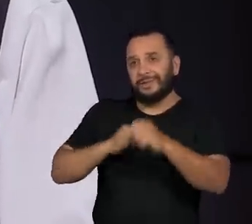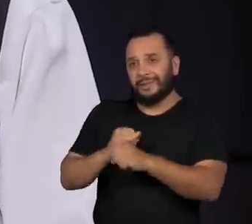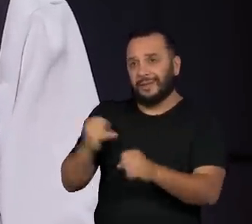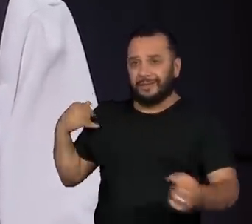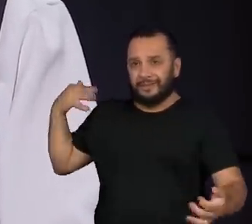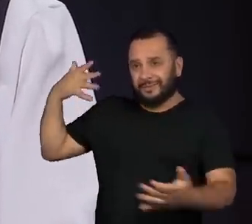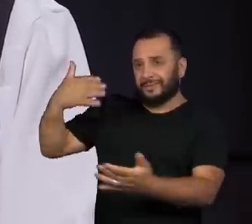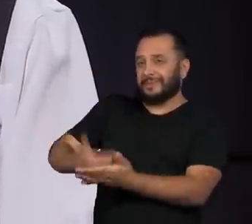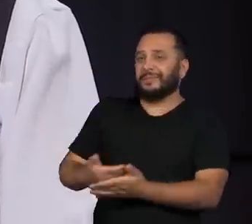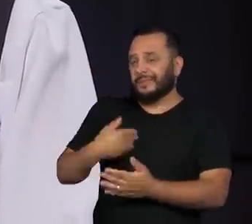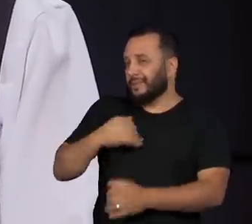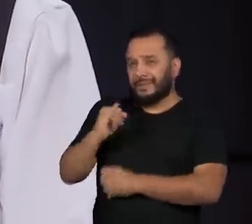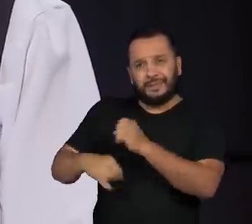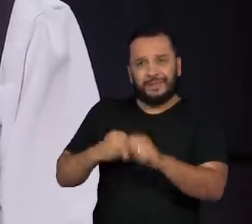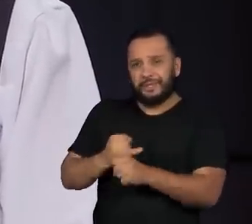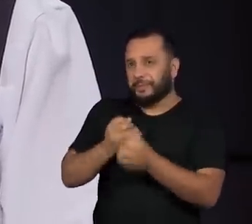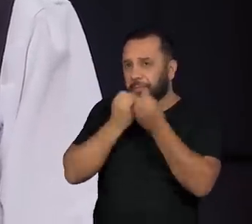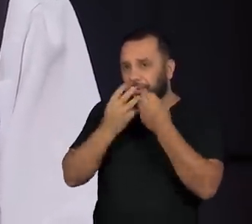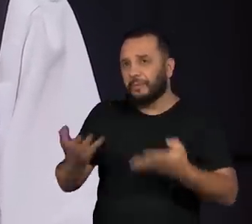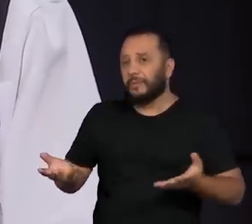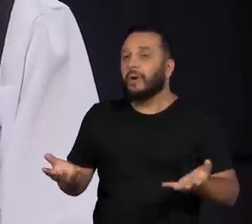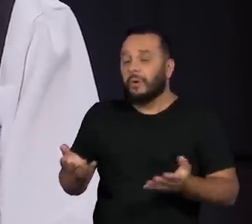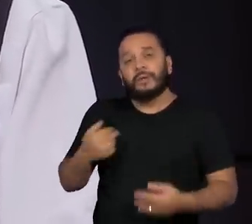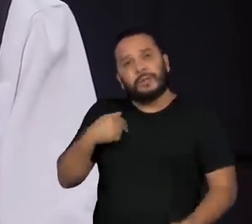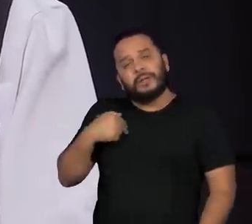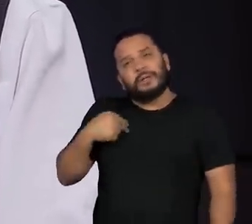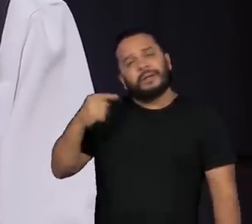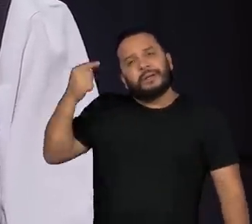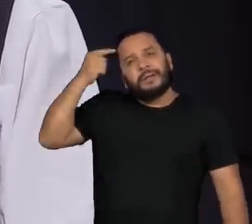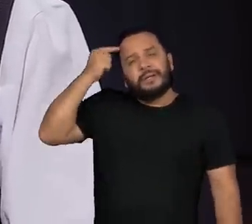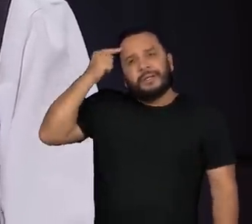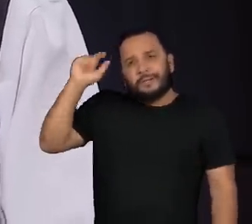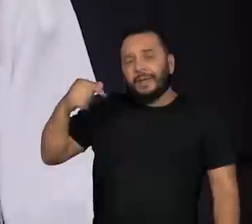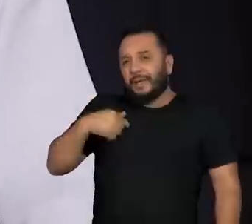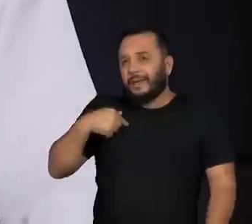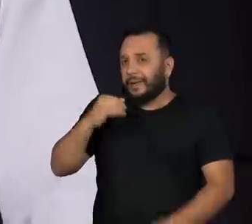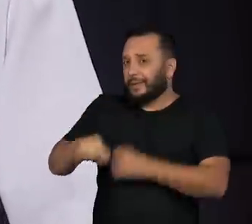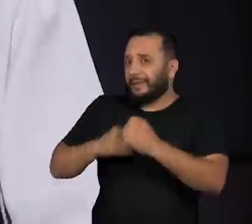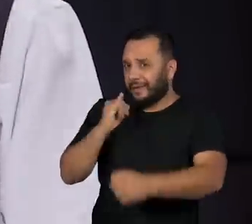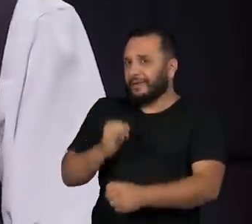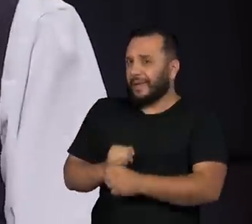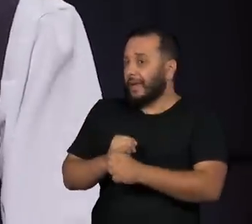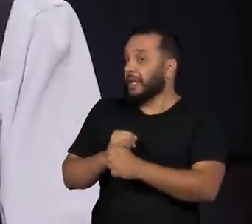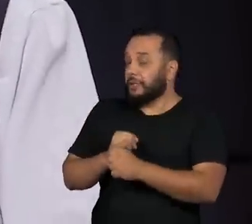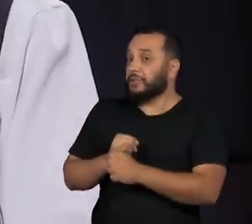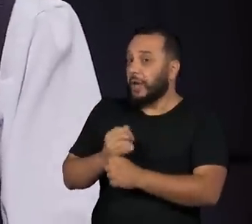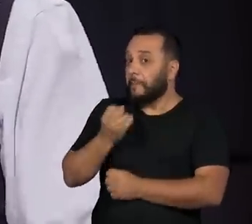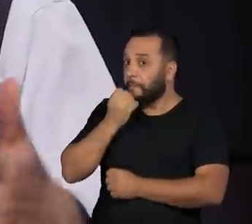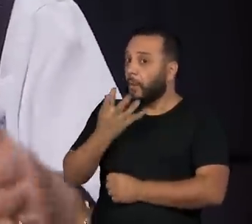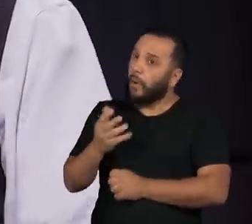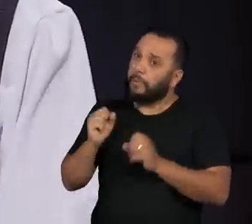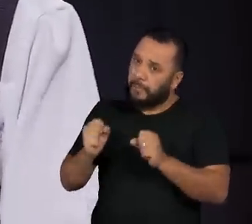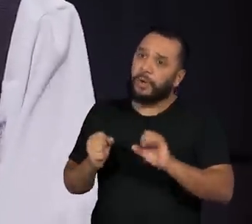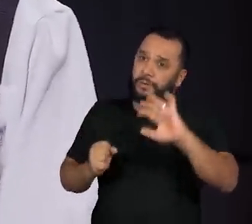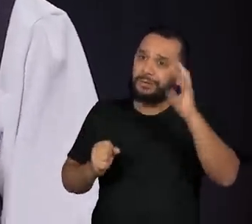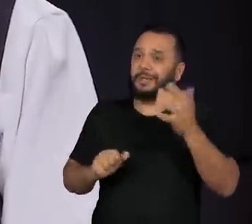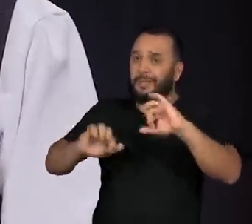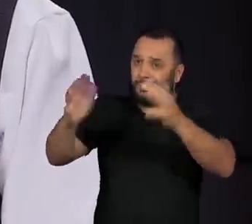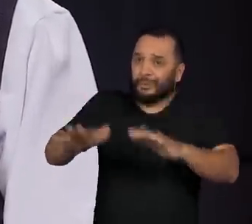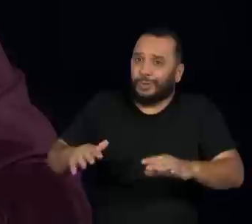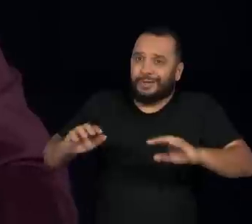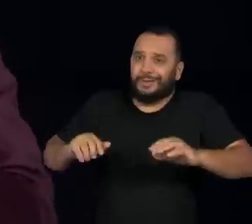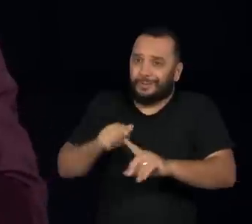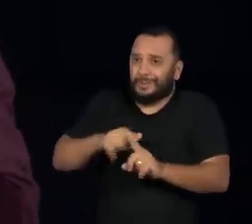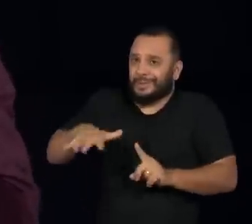que foi uma grande jogada eu não sei se esse às vezes uma grande jogada já era uma destruição na humanidade mas eu acho que eu sou muito fã da internet